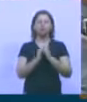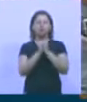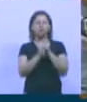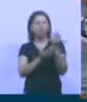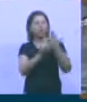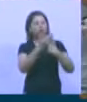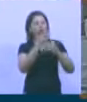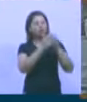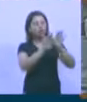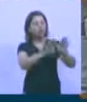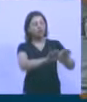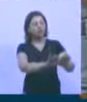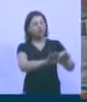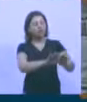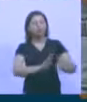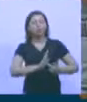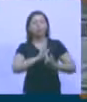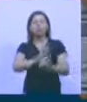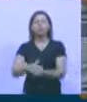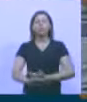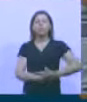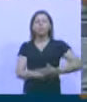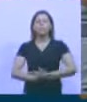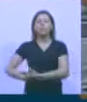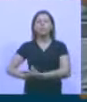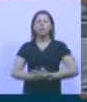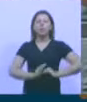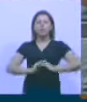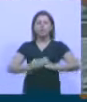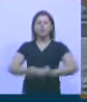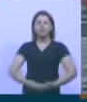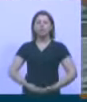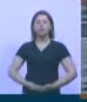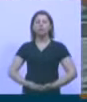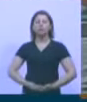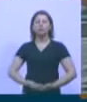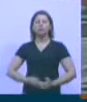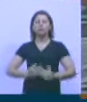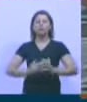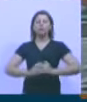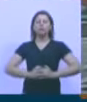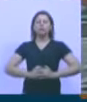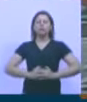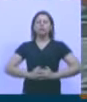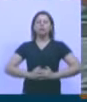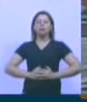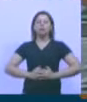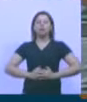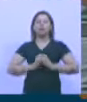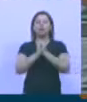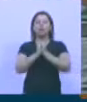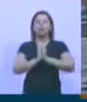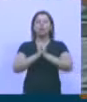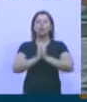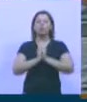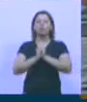e trouxe o bebê para que ele rezasse. And the nun told me that the mother had this